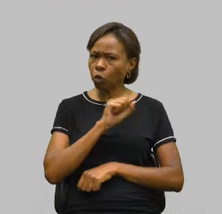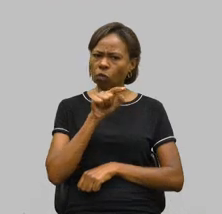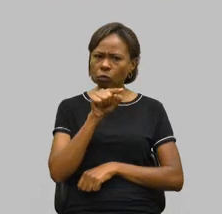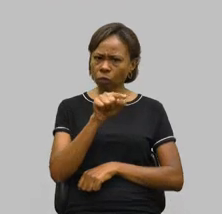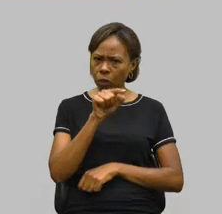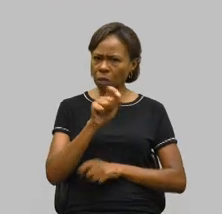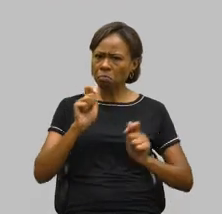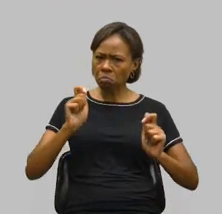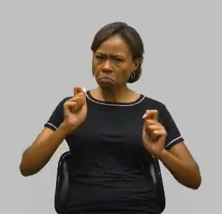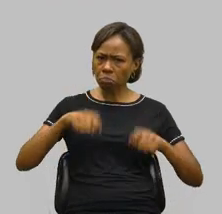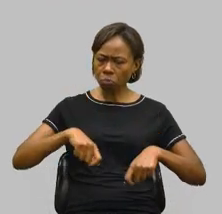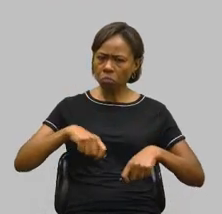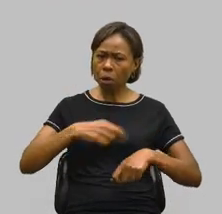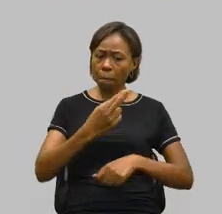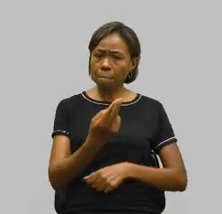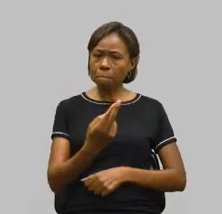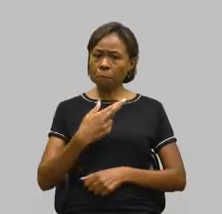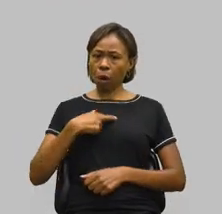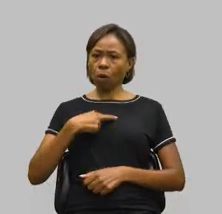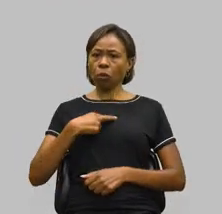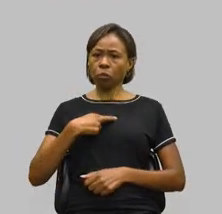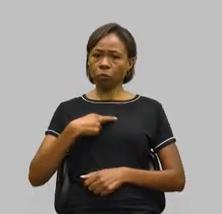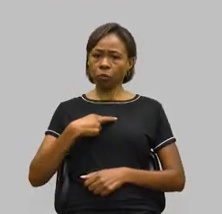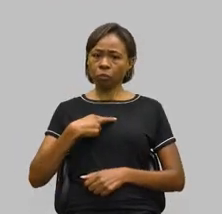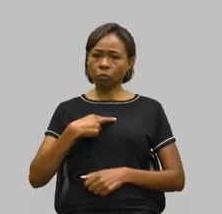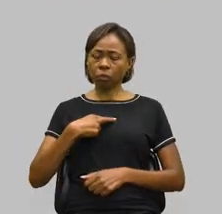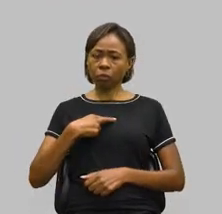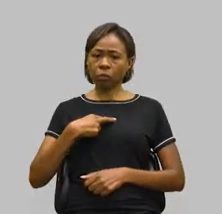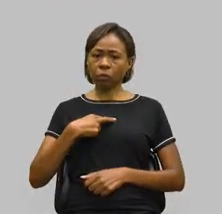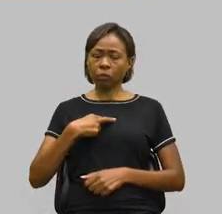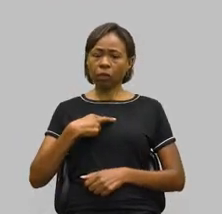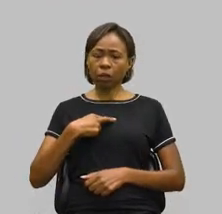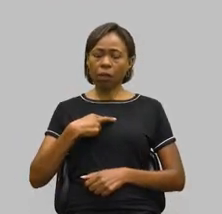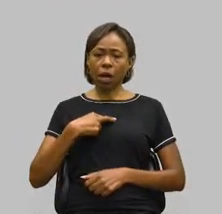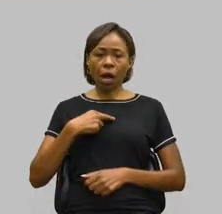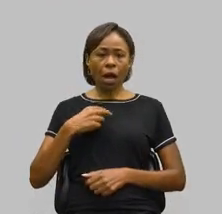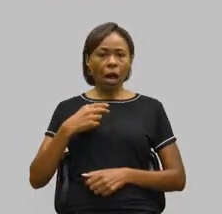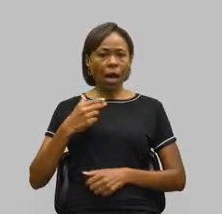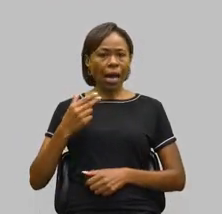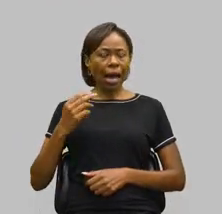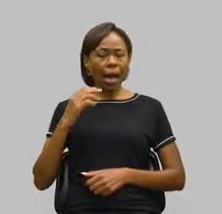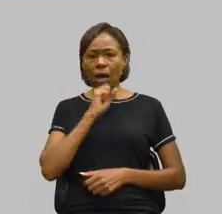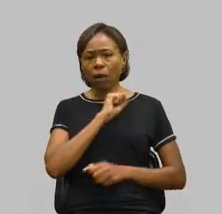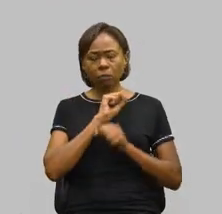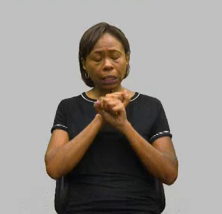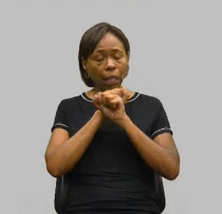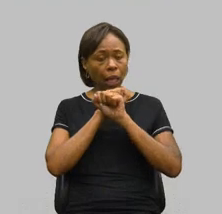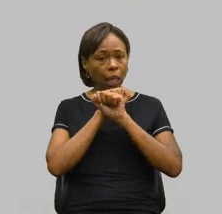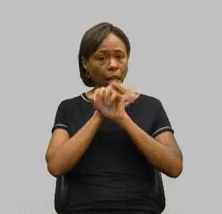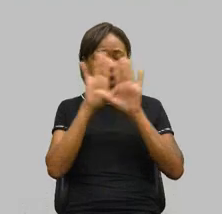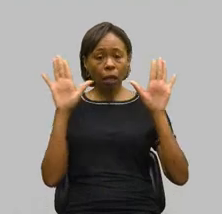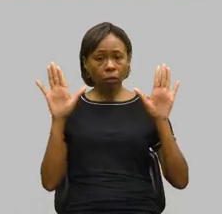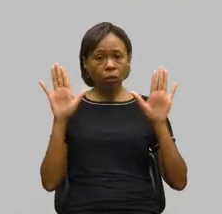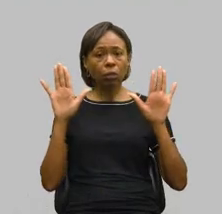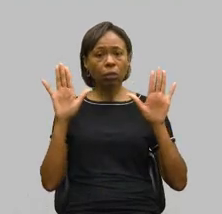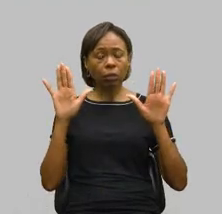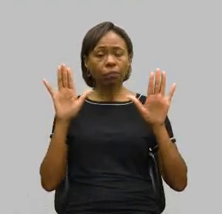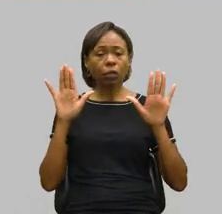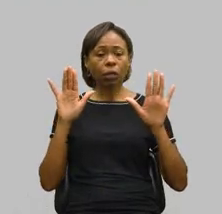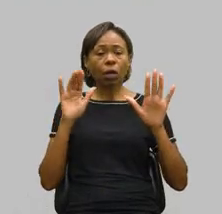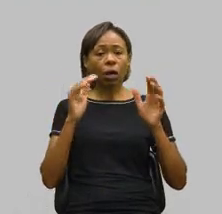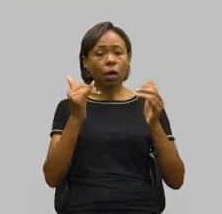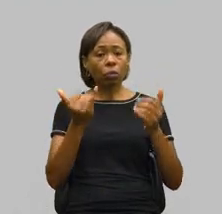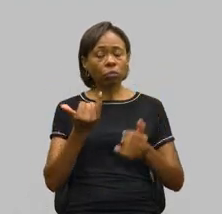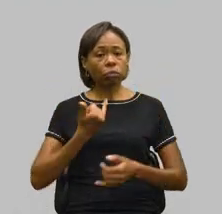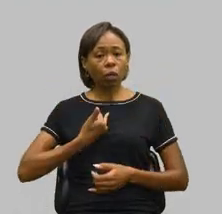muito capaz de me enviar respostas muito precisas muito pontuais